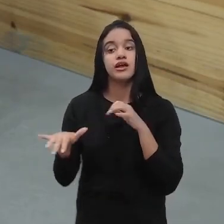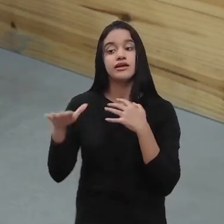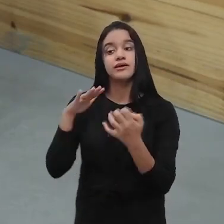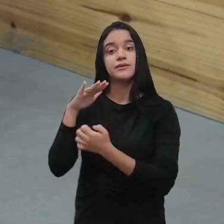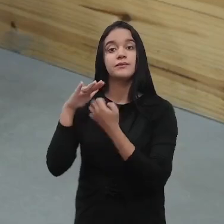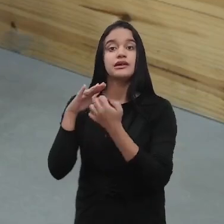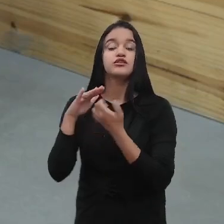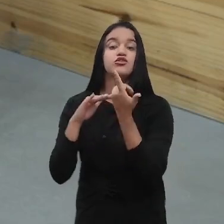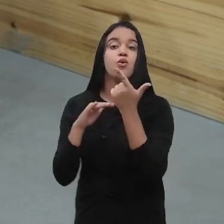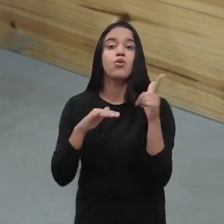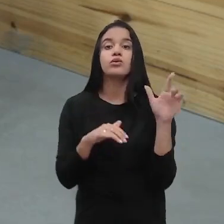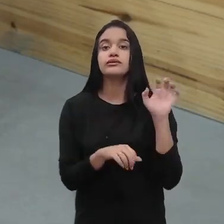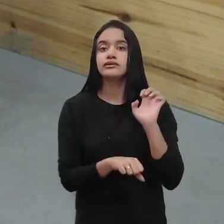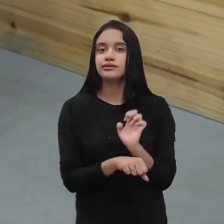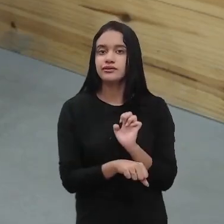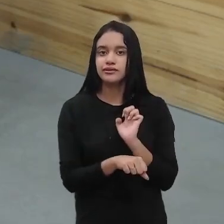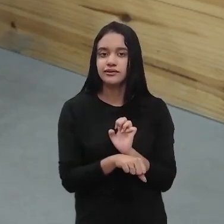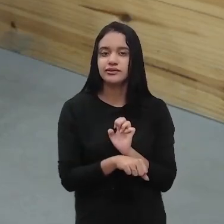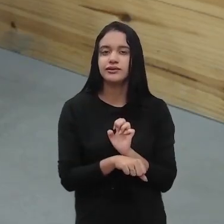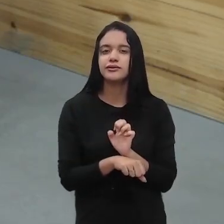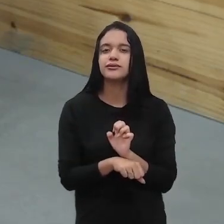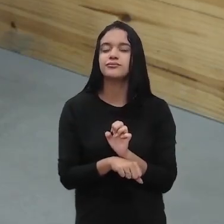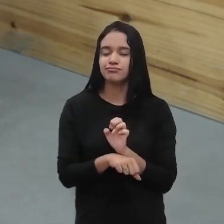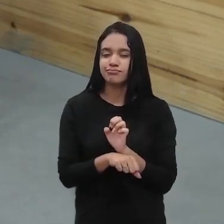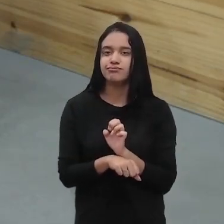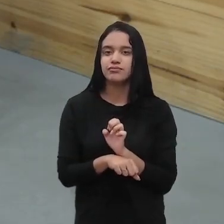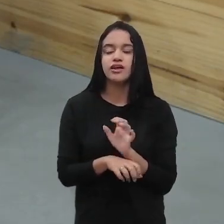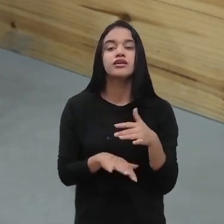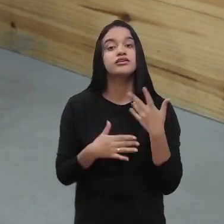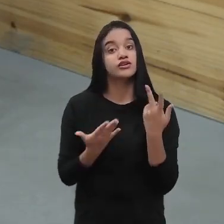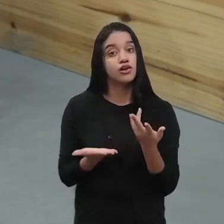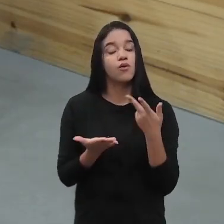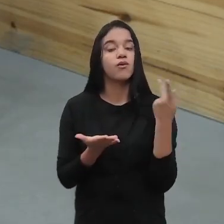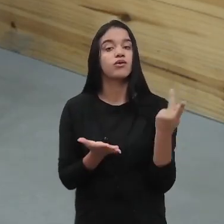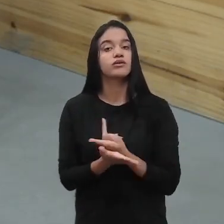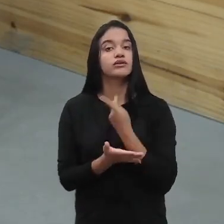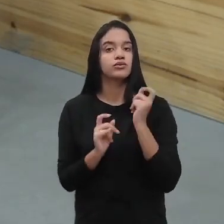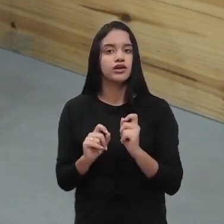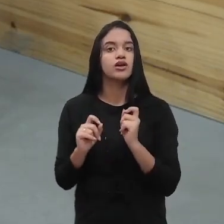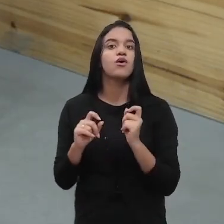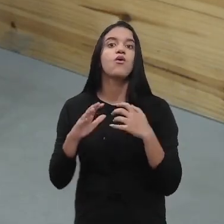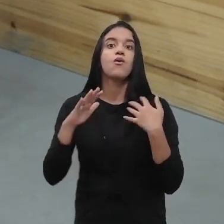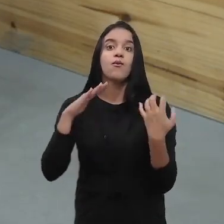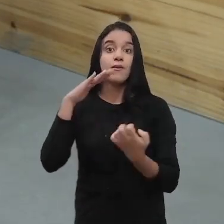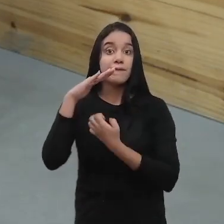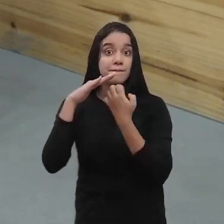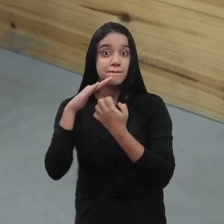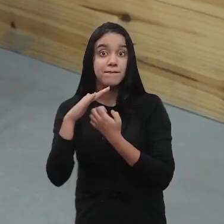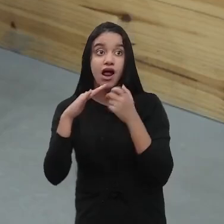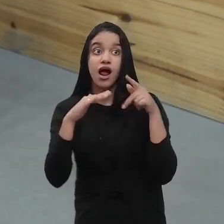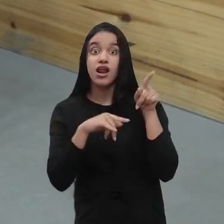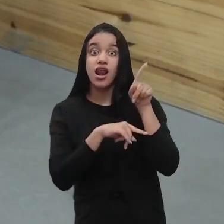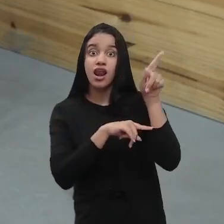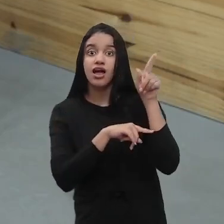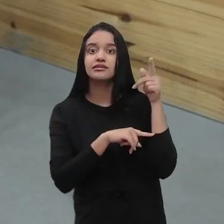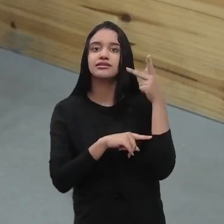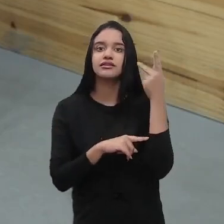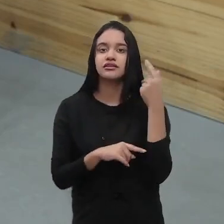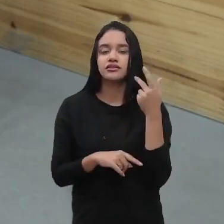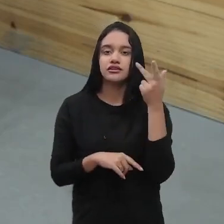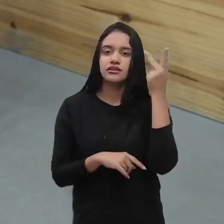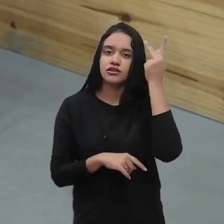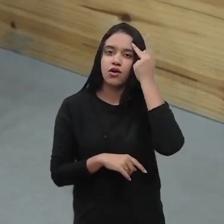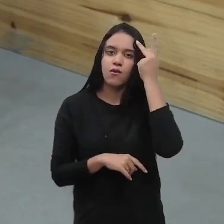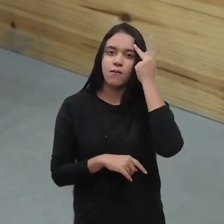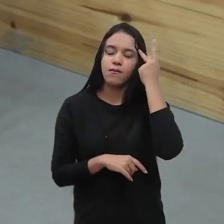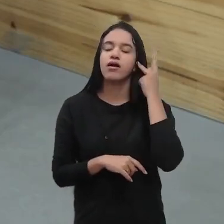de outros estados por conta do estaleiro. Bem lembrado. E aí aconteceu o seguinte, uma empresa veio de São Paulo e no início do dia, perdão, eu não